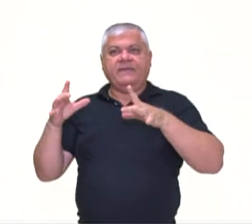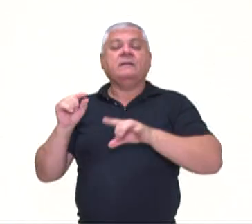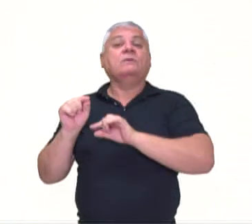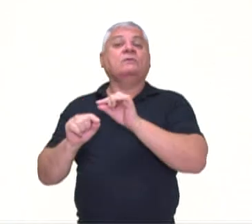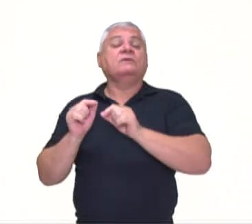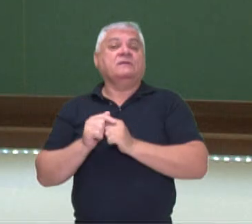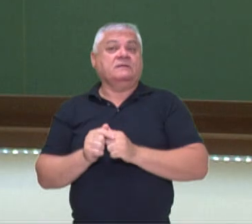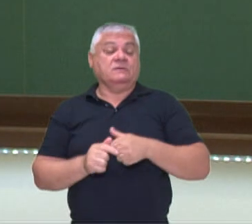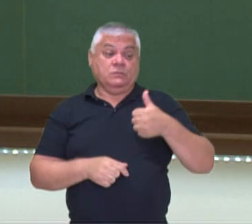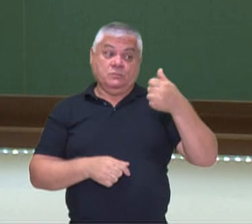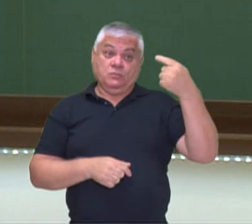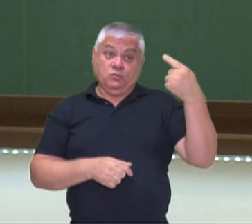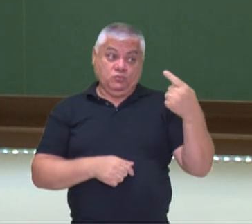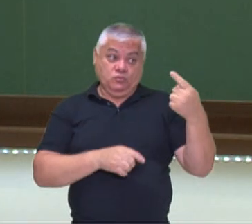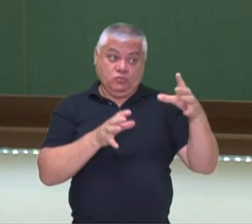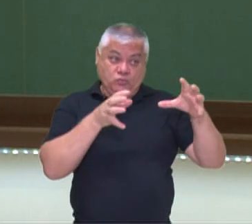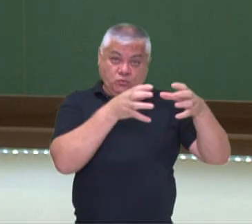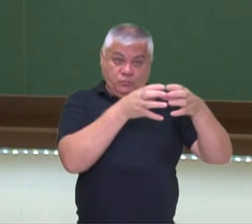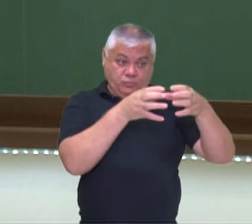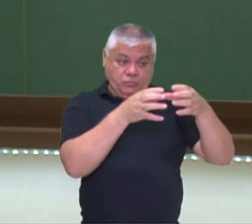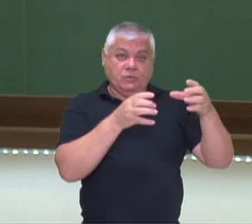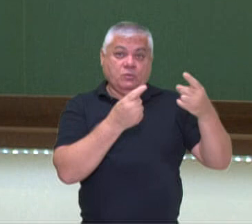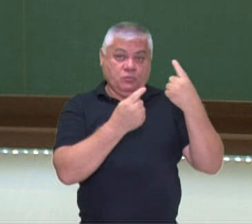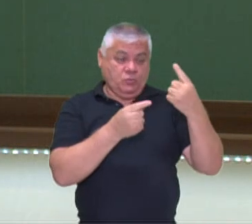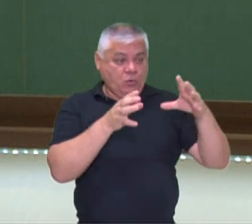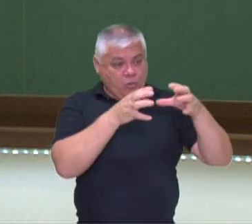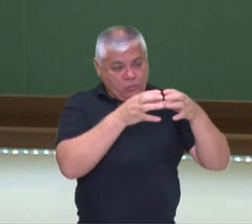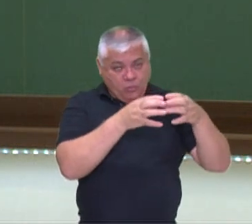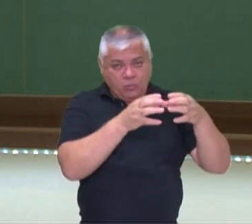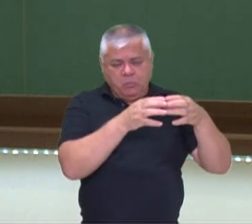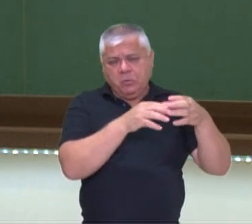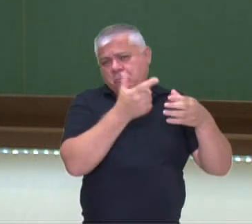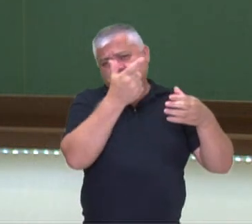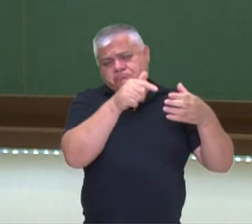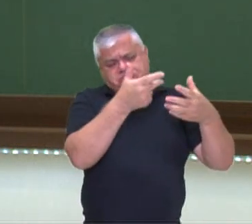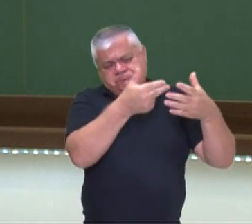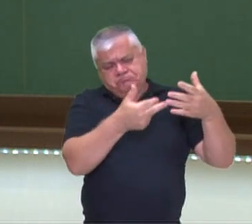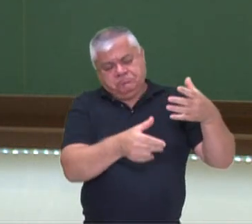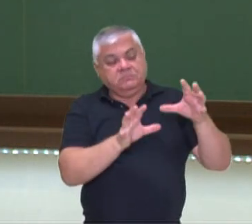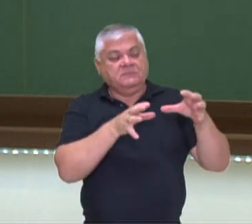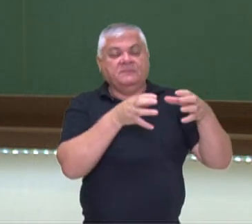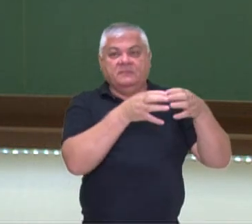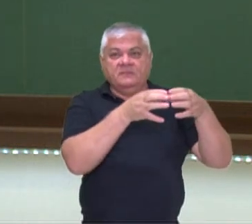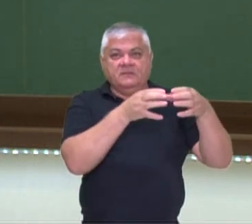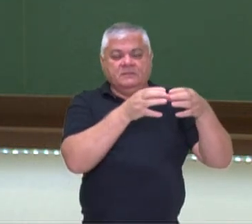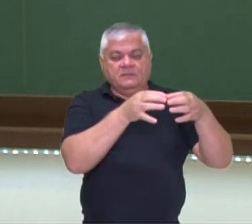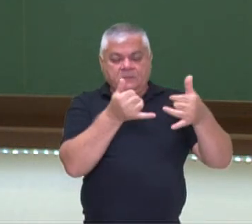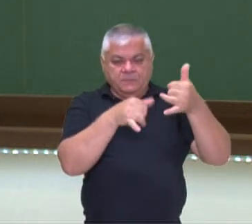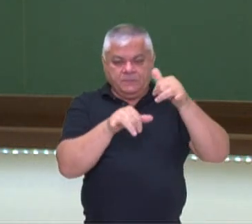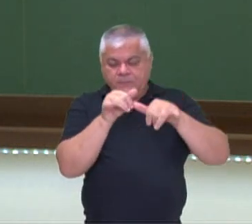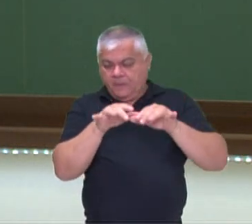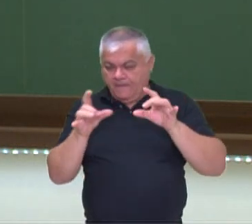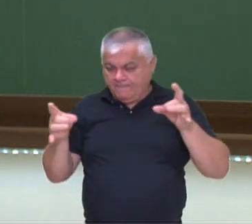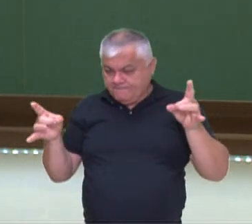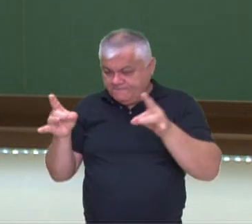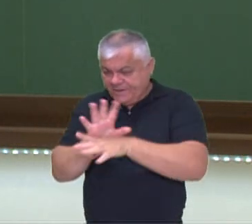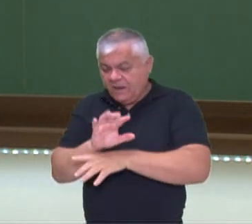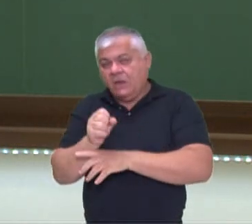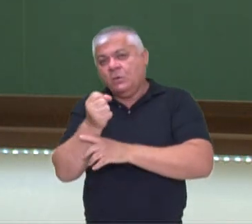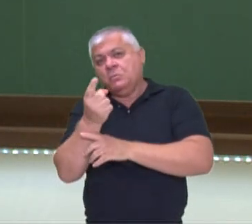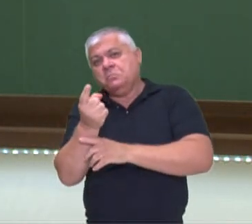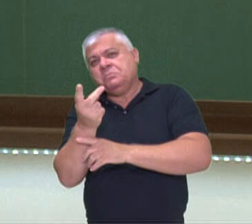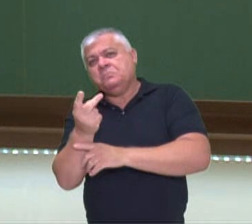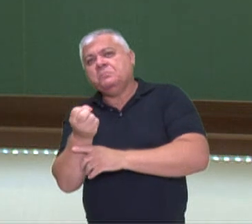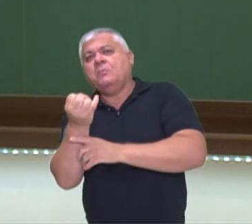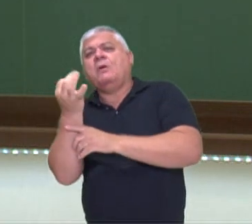de um grupo de substâncias, de uma ou mais substâncias, gerando uma ou mais substâncias. Então, é onde ocorre